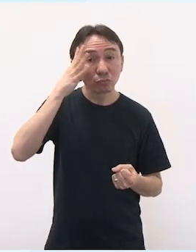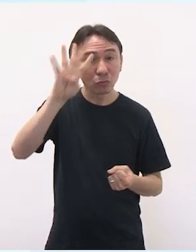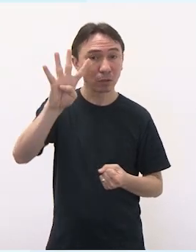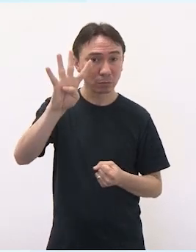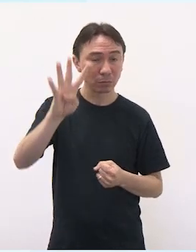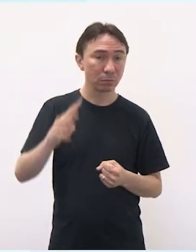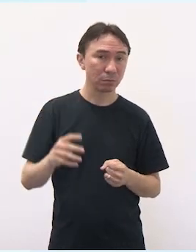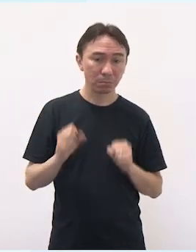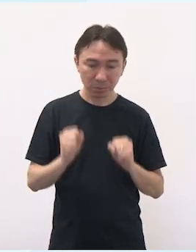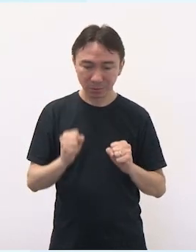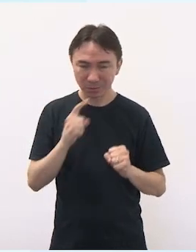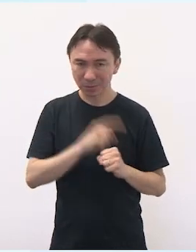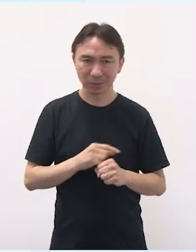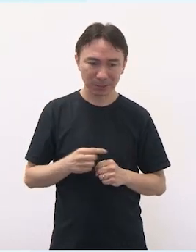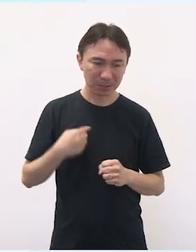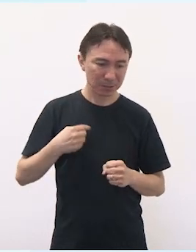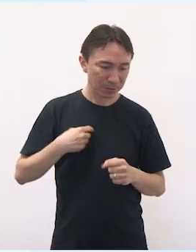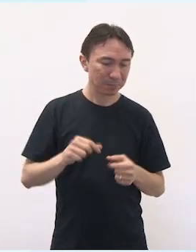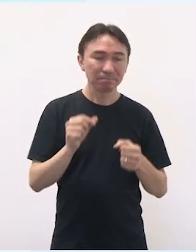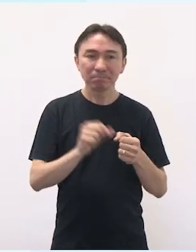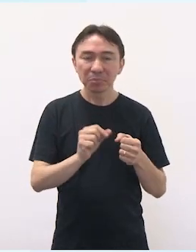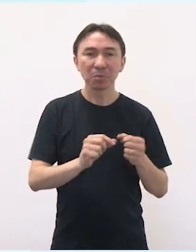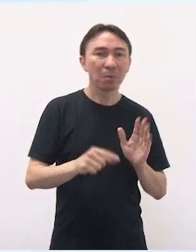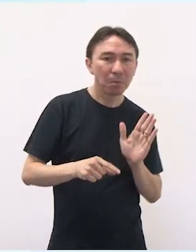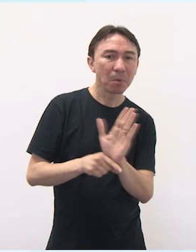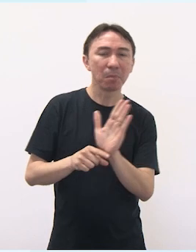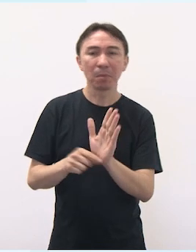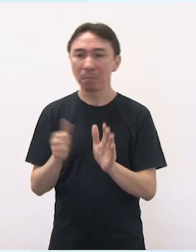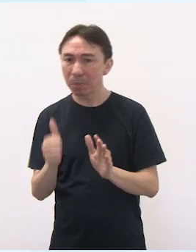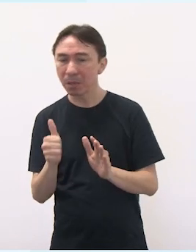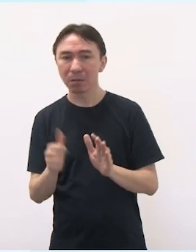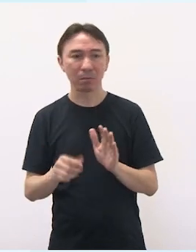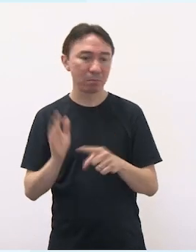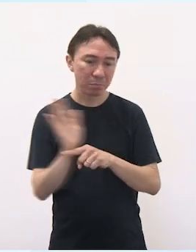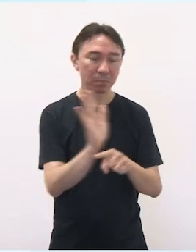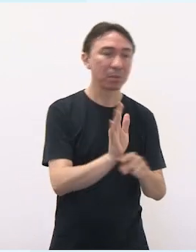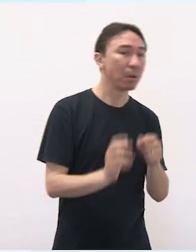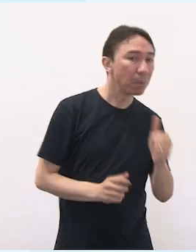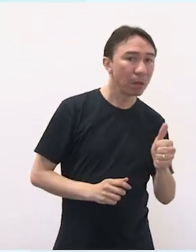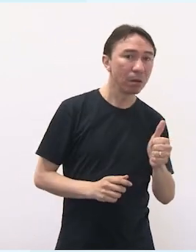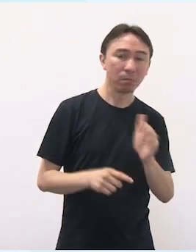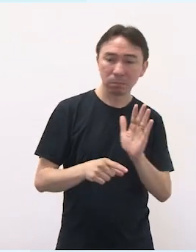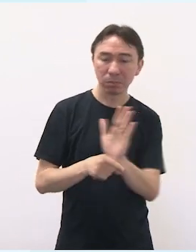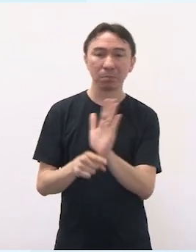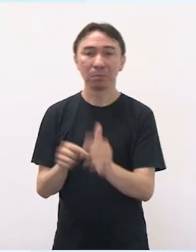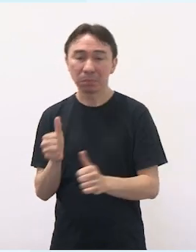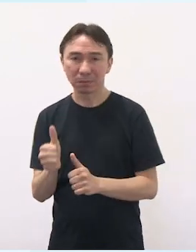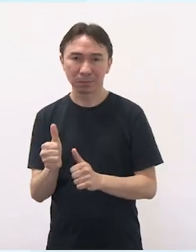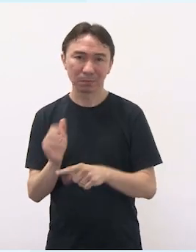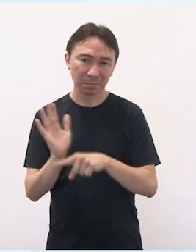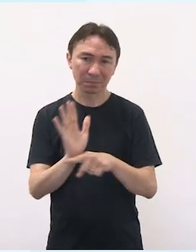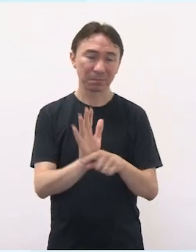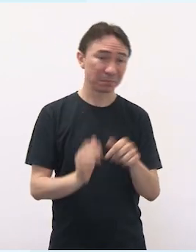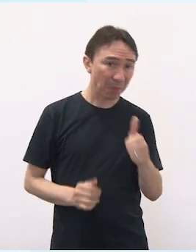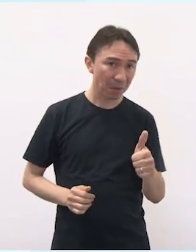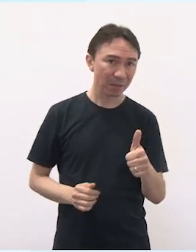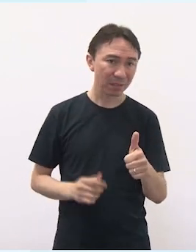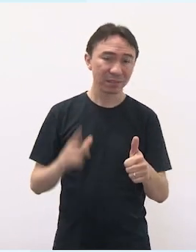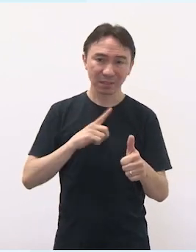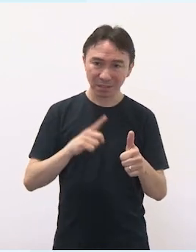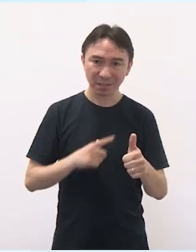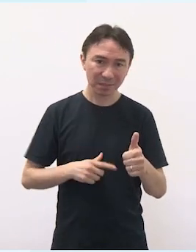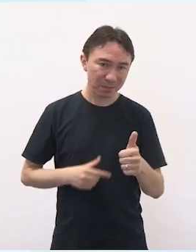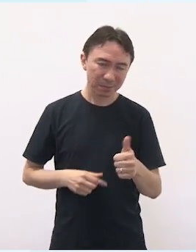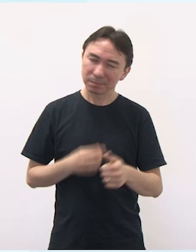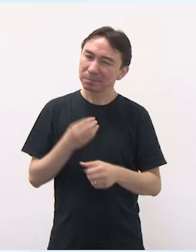menos por dia, tá? Então, a gente sugeriu 4 ações diferentes que a gente vai explicar para vocês. E aí a